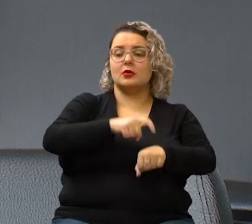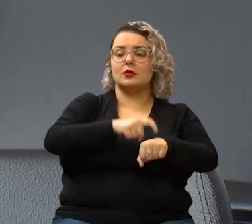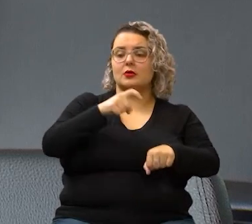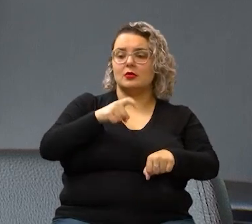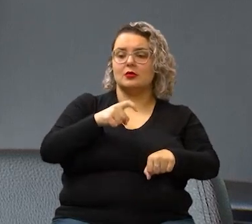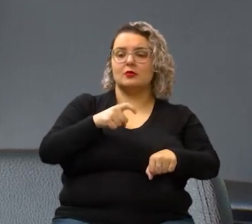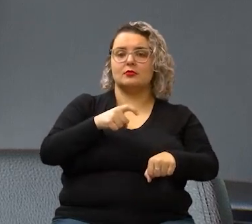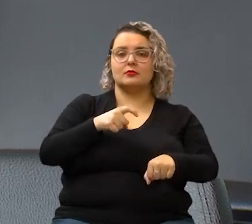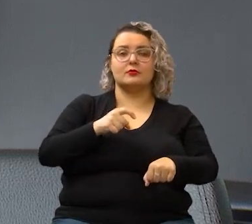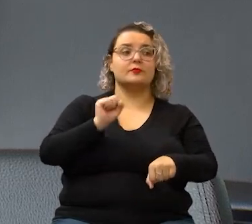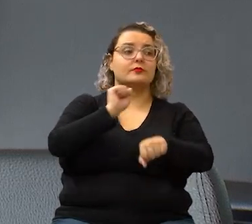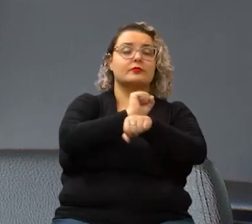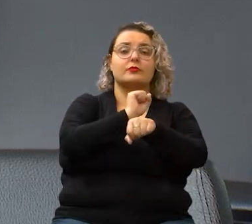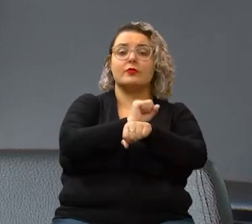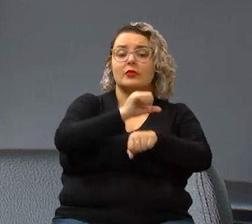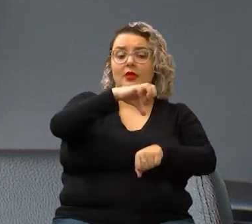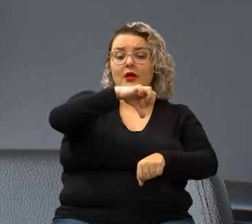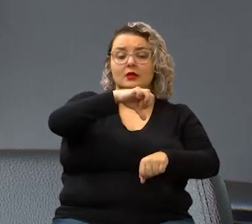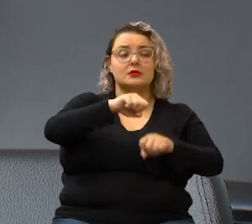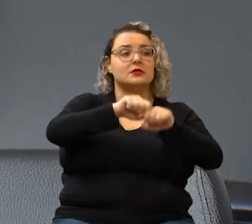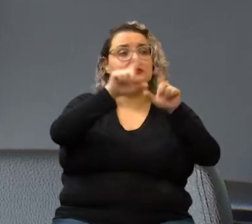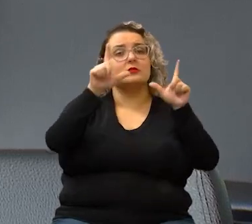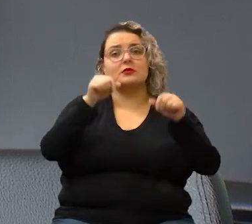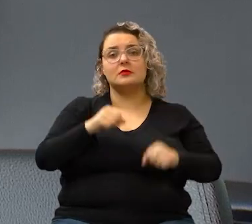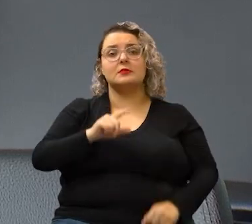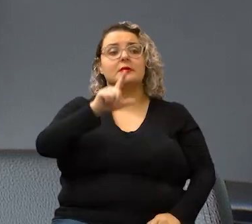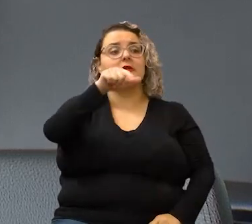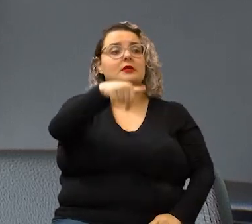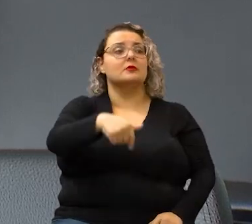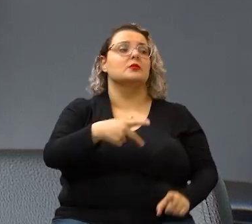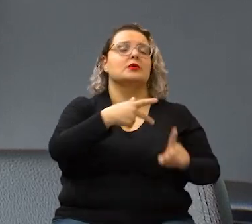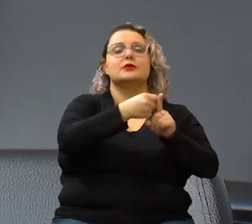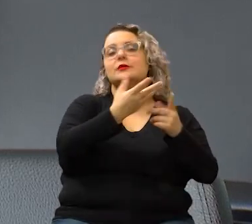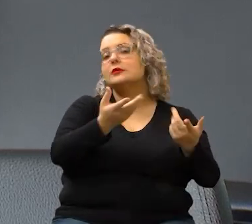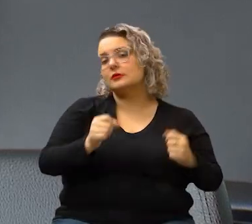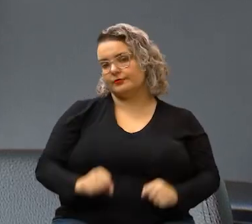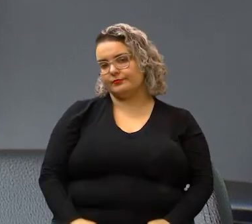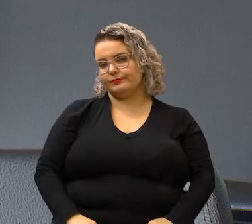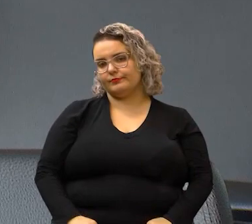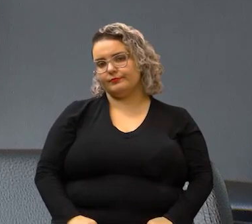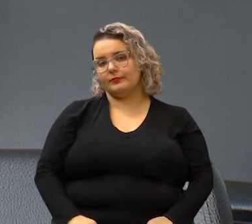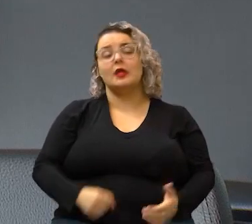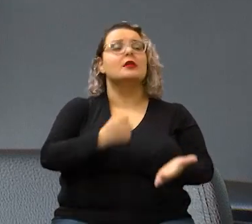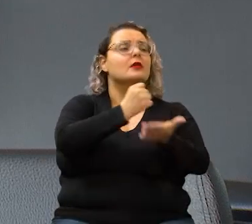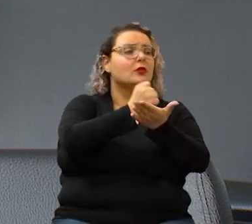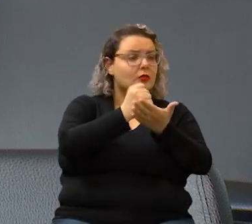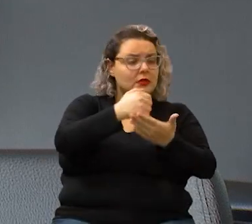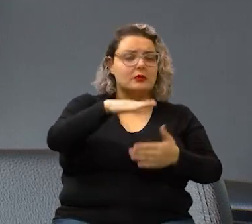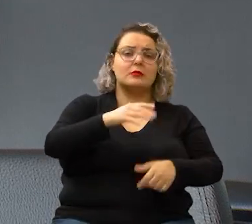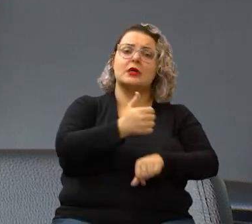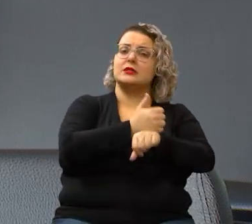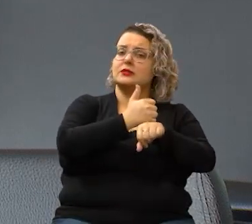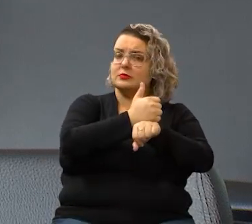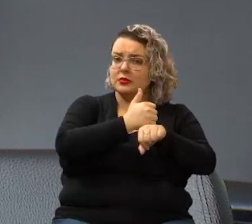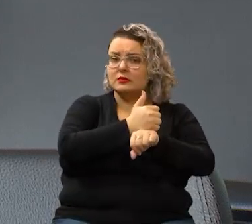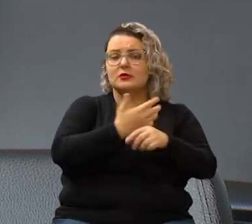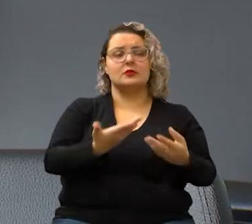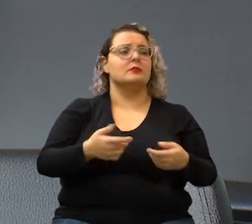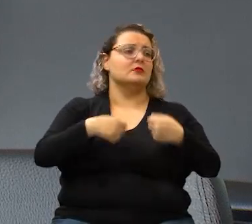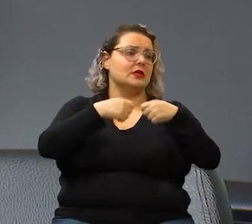depois deu o horário, o pessoal já está esperando até as 9 para depois entrar na vacinação. Então, contratar mais